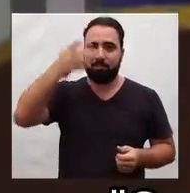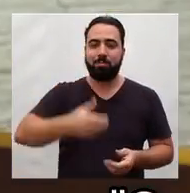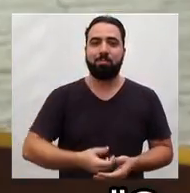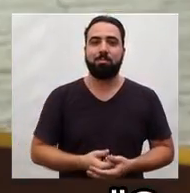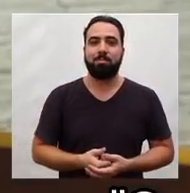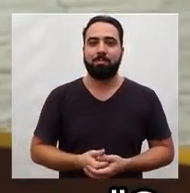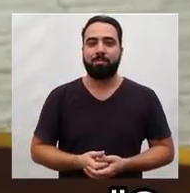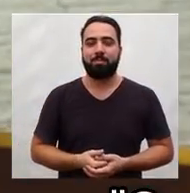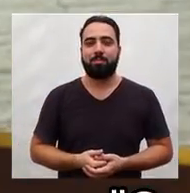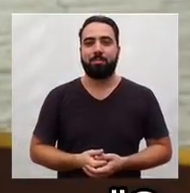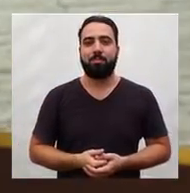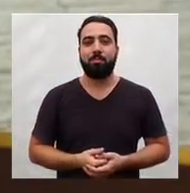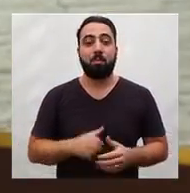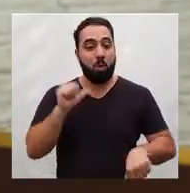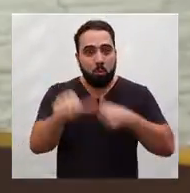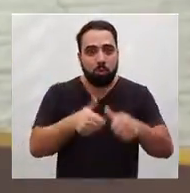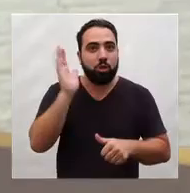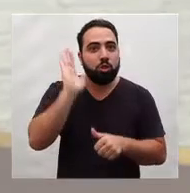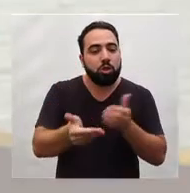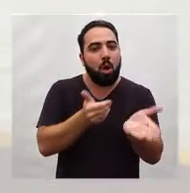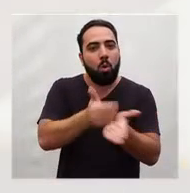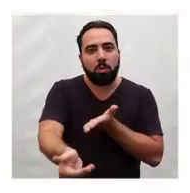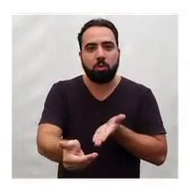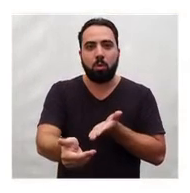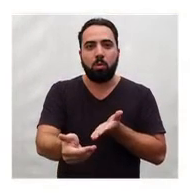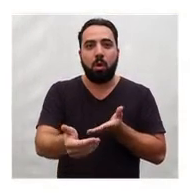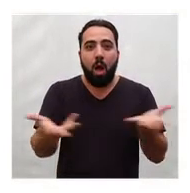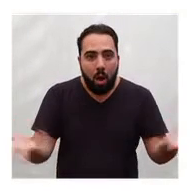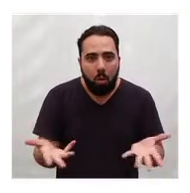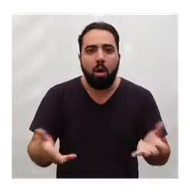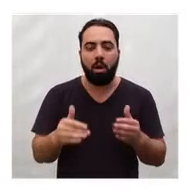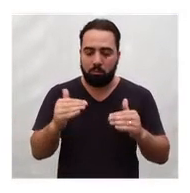o meu prefeito. A mudança já